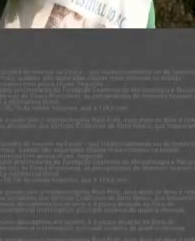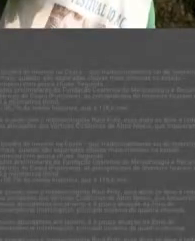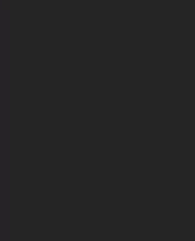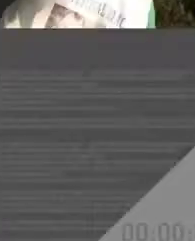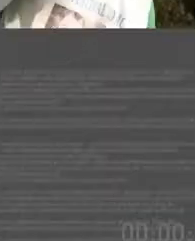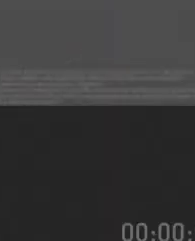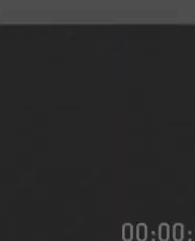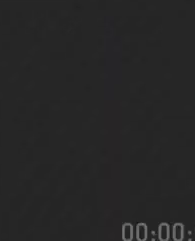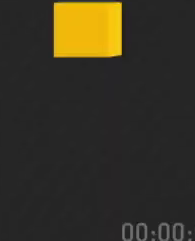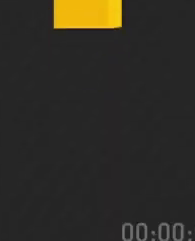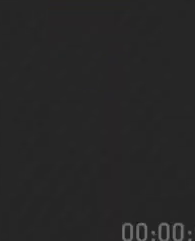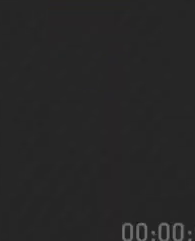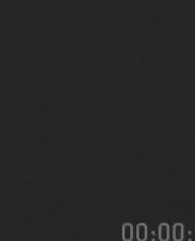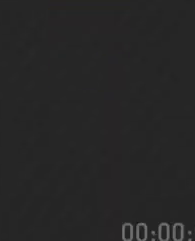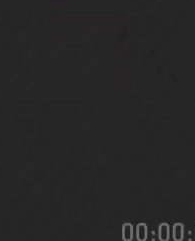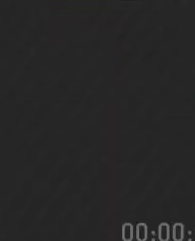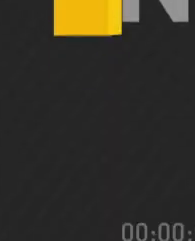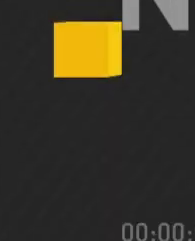ae